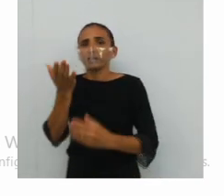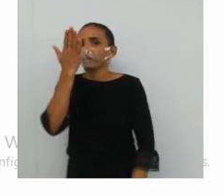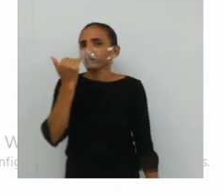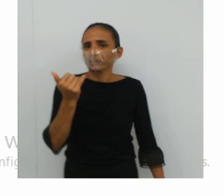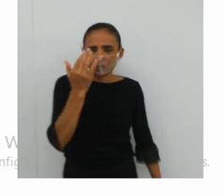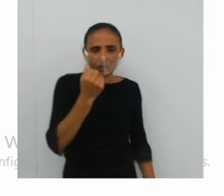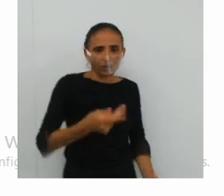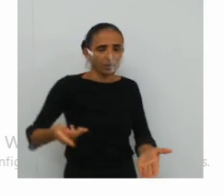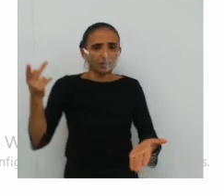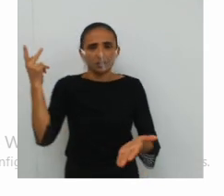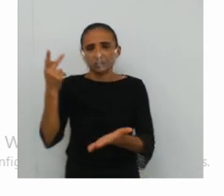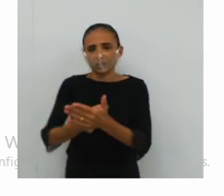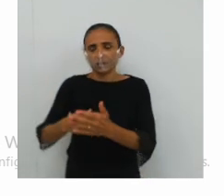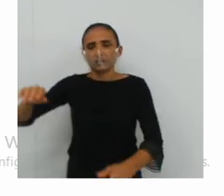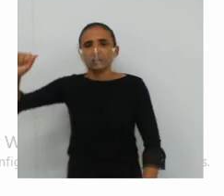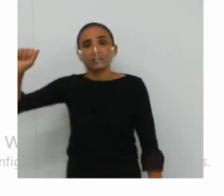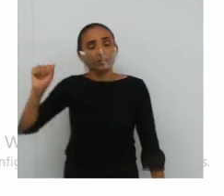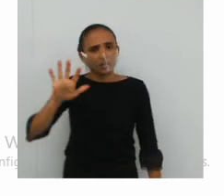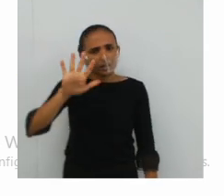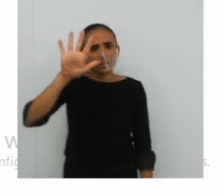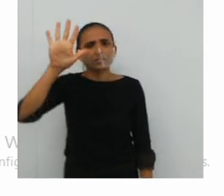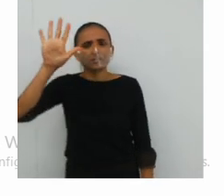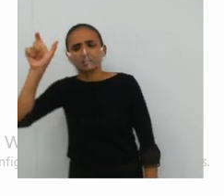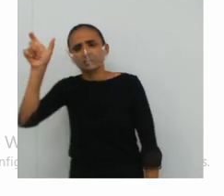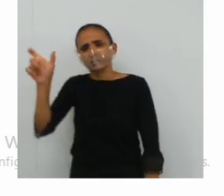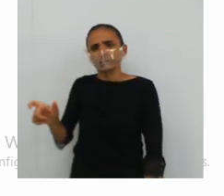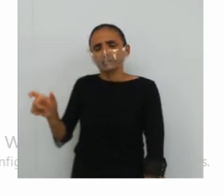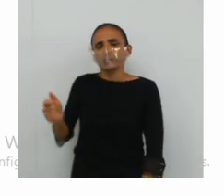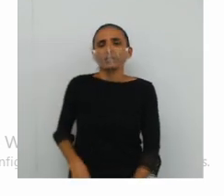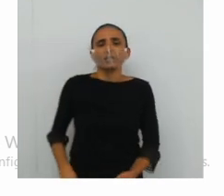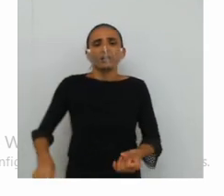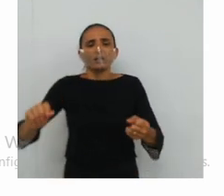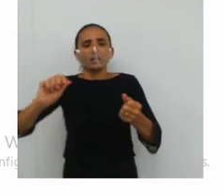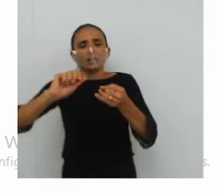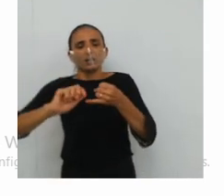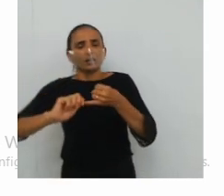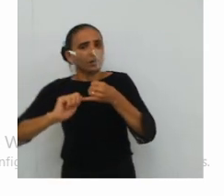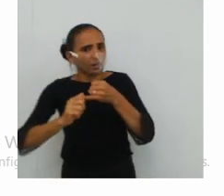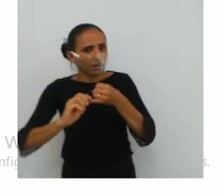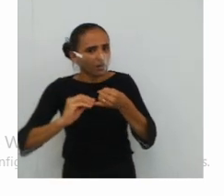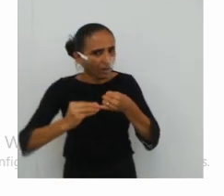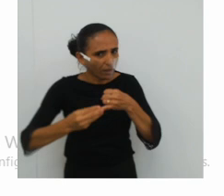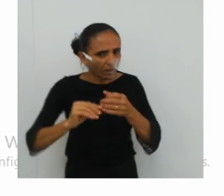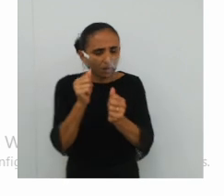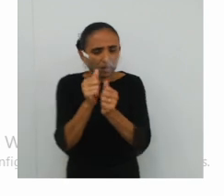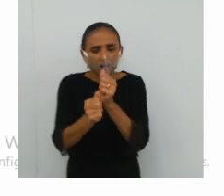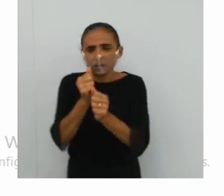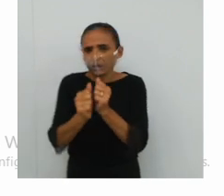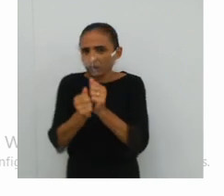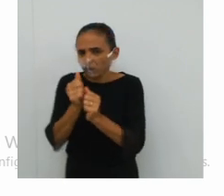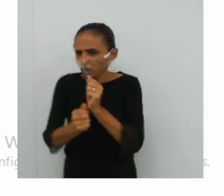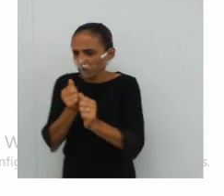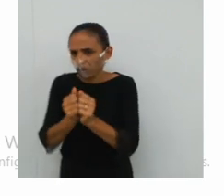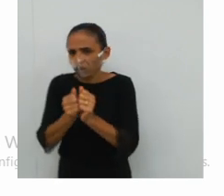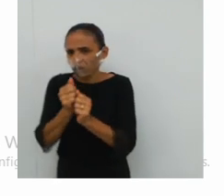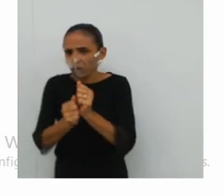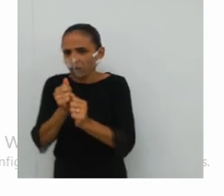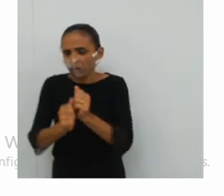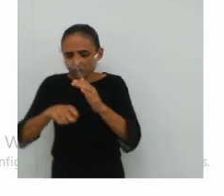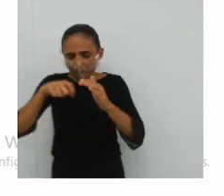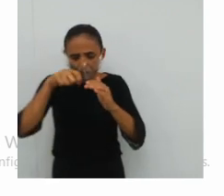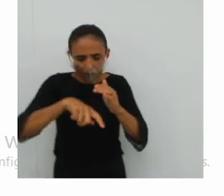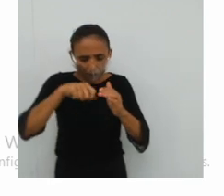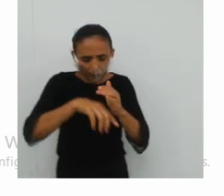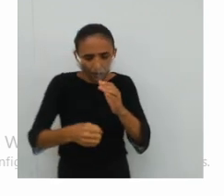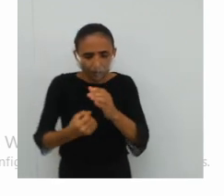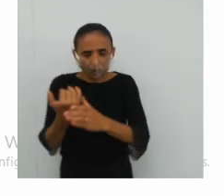né? Isso é muito utilizado lá na Ásia para a produção de arroz, né? E produz uma alta produtividade, ok? Porque